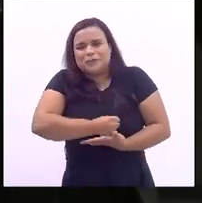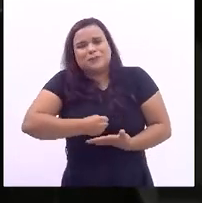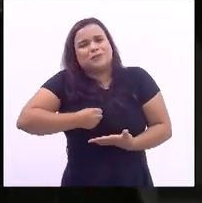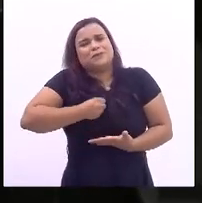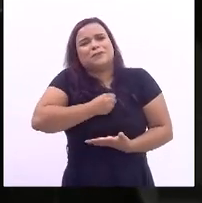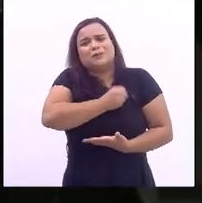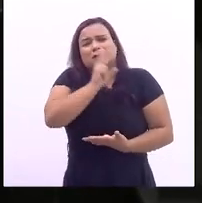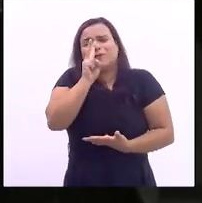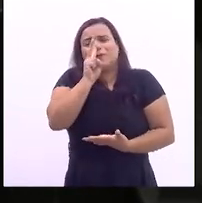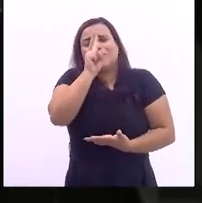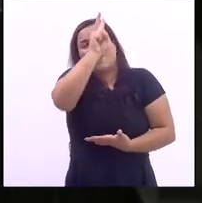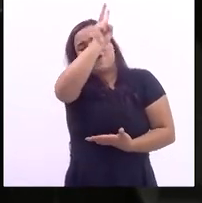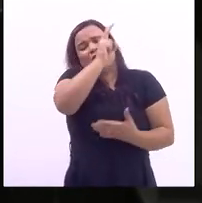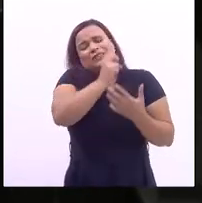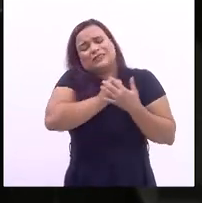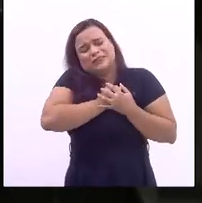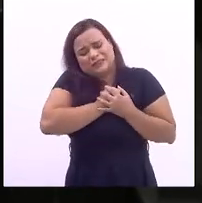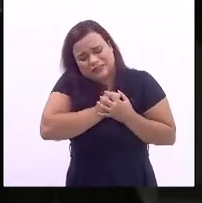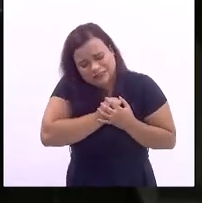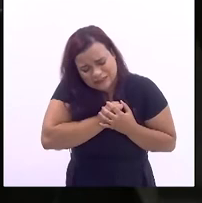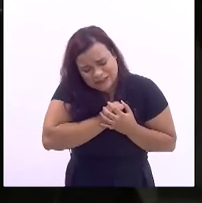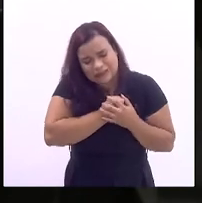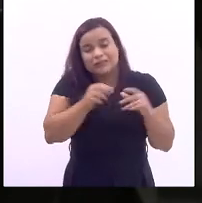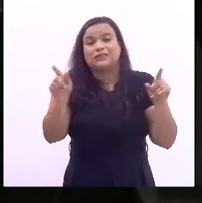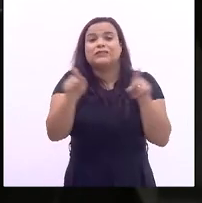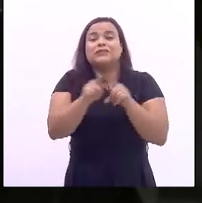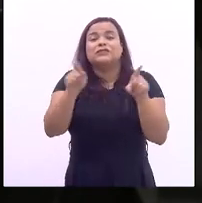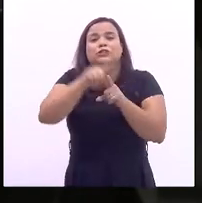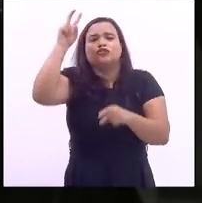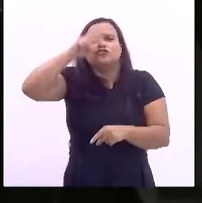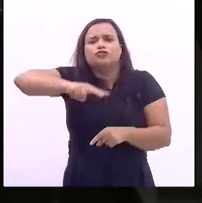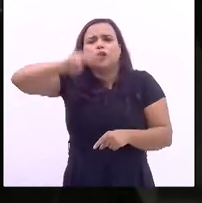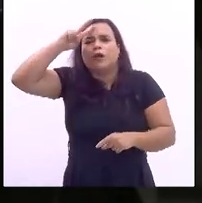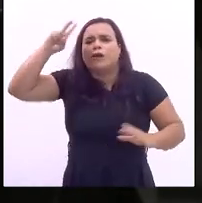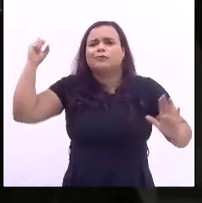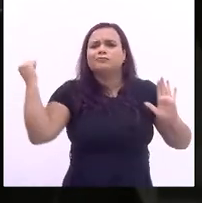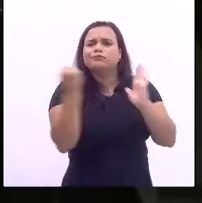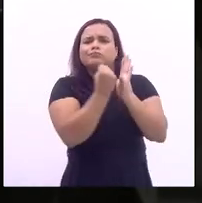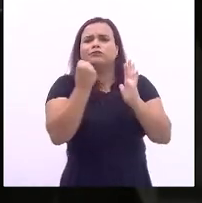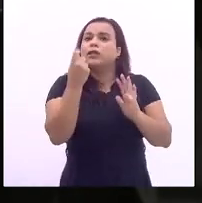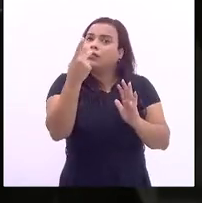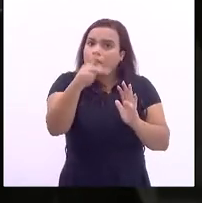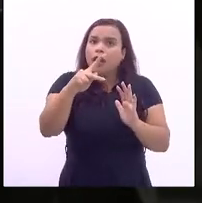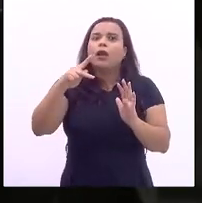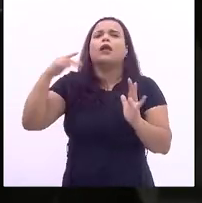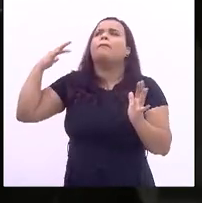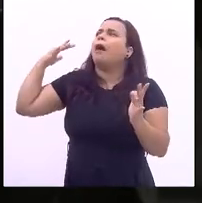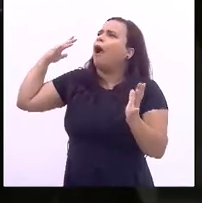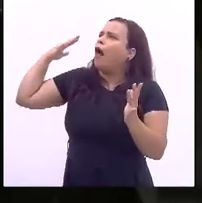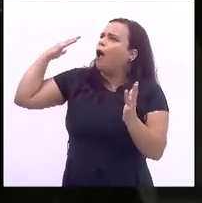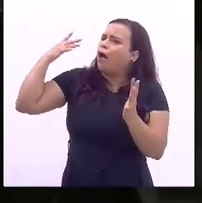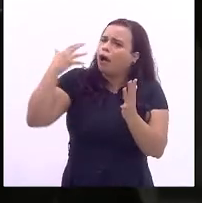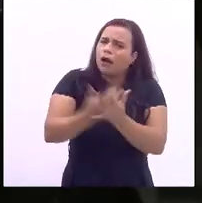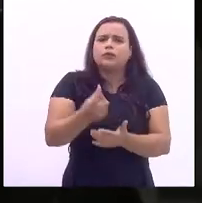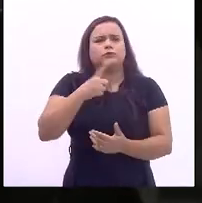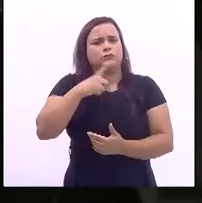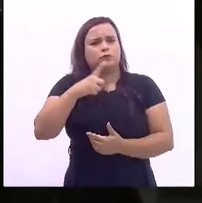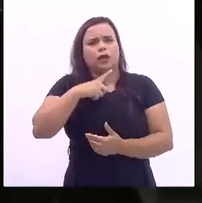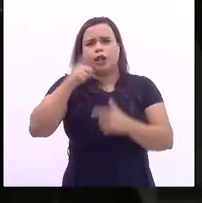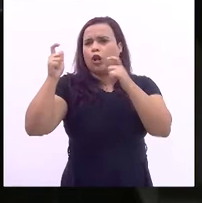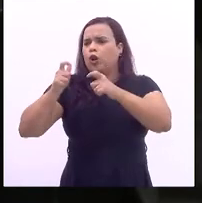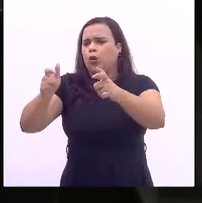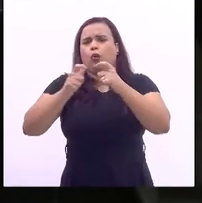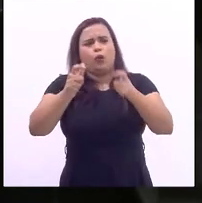principalmente o imenso legado o imenso legado por onde ele é